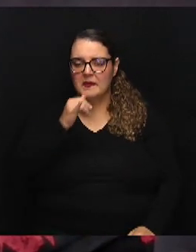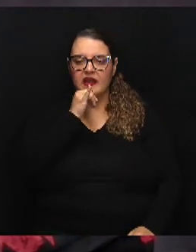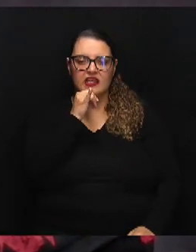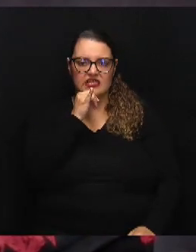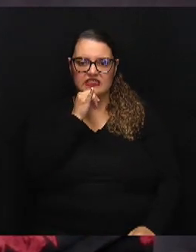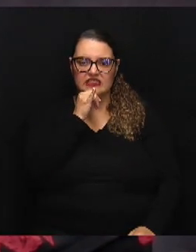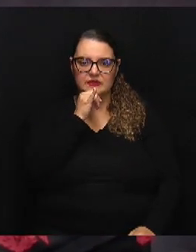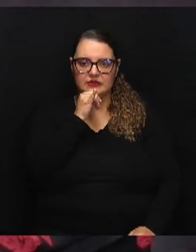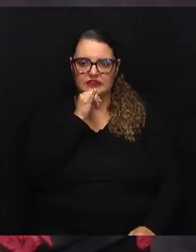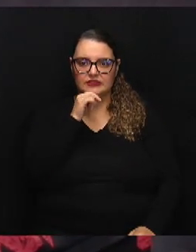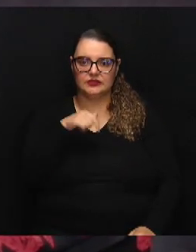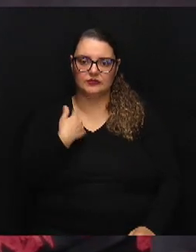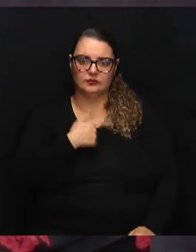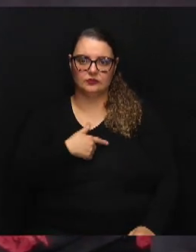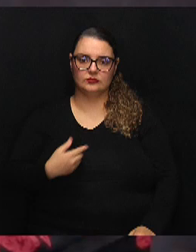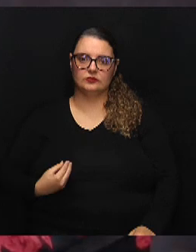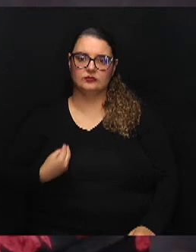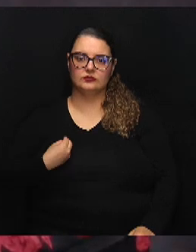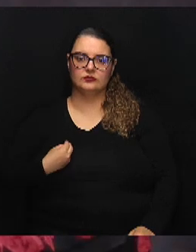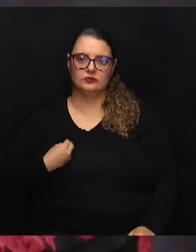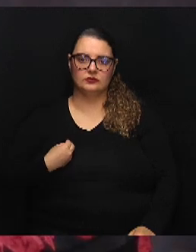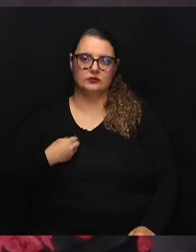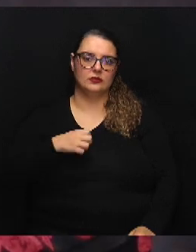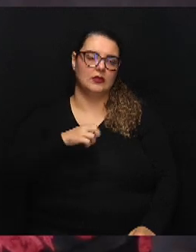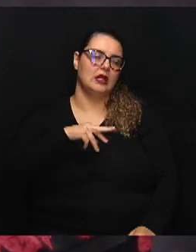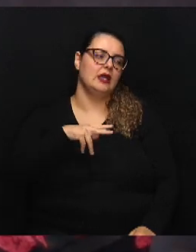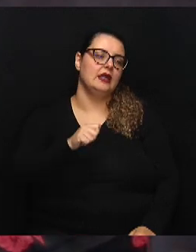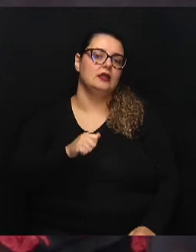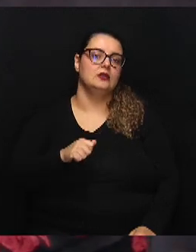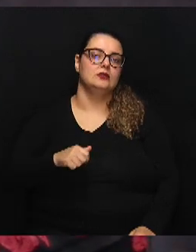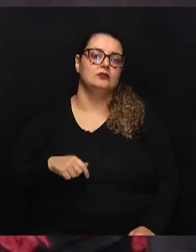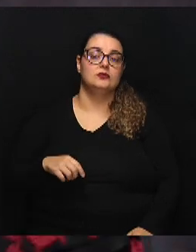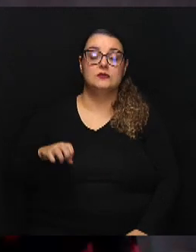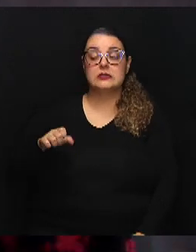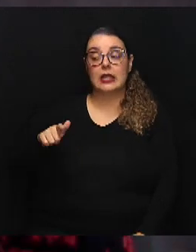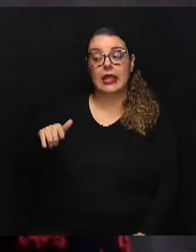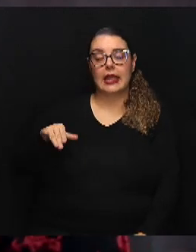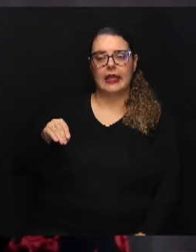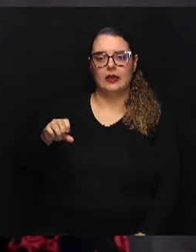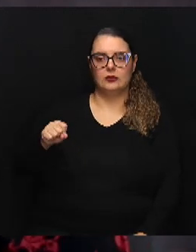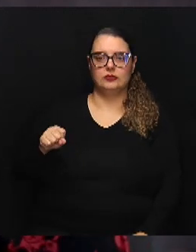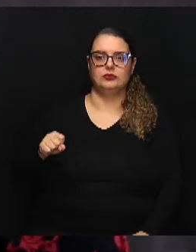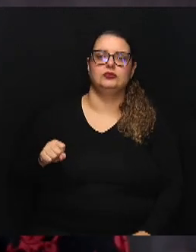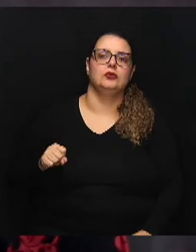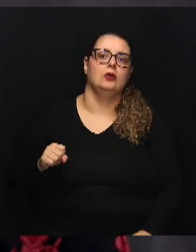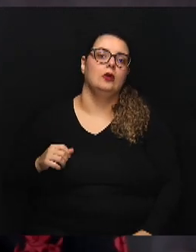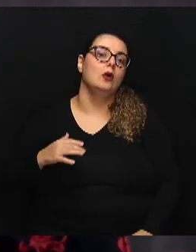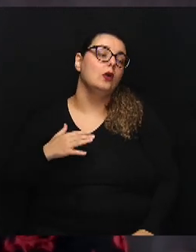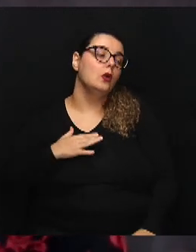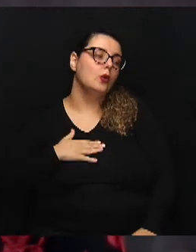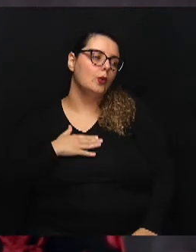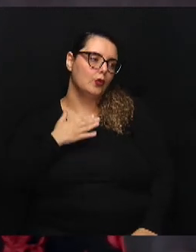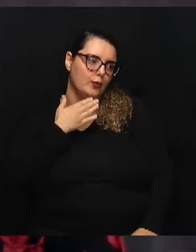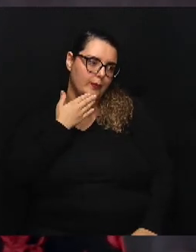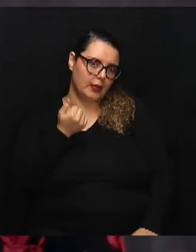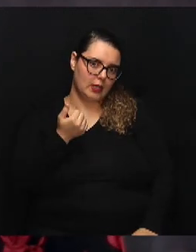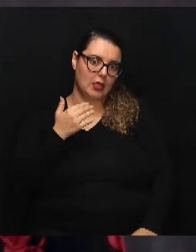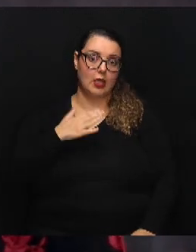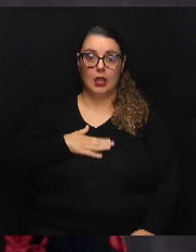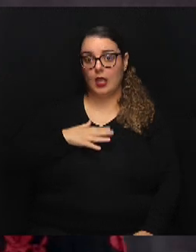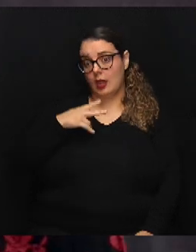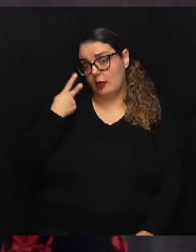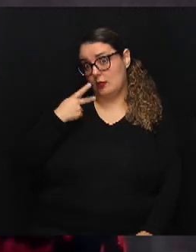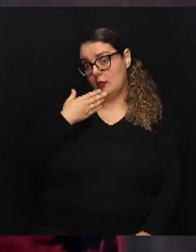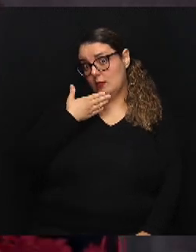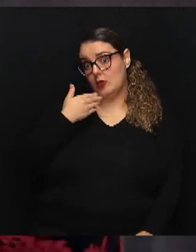a gente vive assim a era dos egos, né? Assim. Então, assim, o meu é melhor, a minha política é melhor,